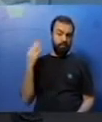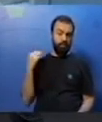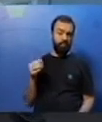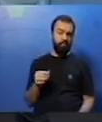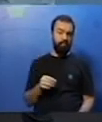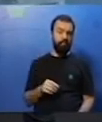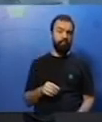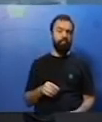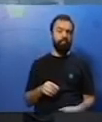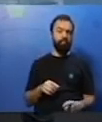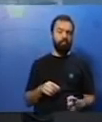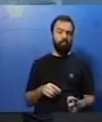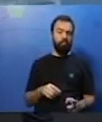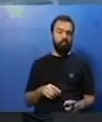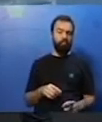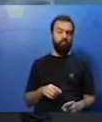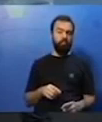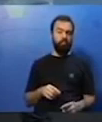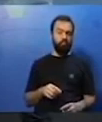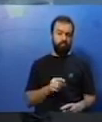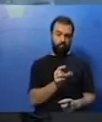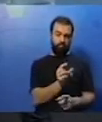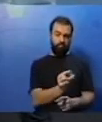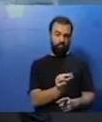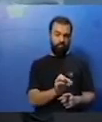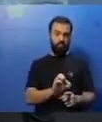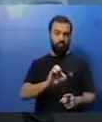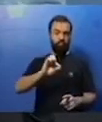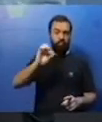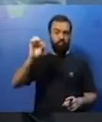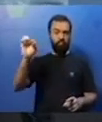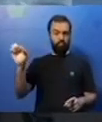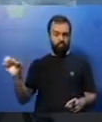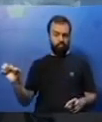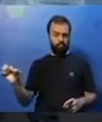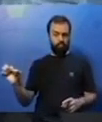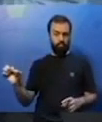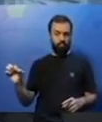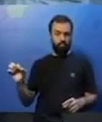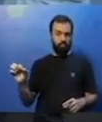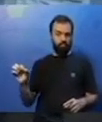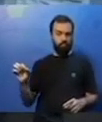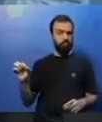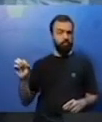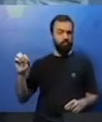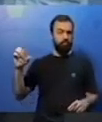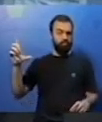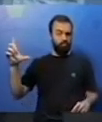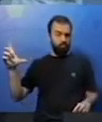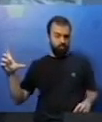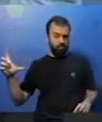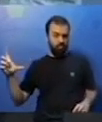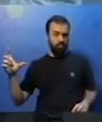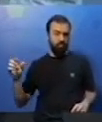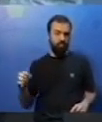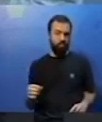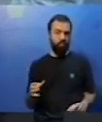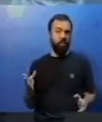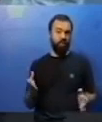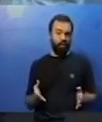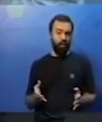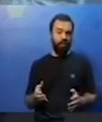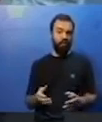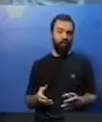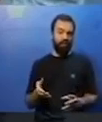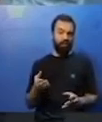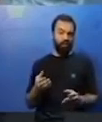a gente saía do menor e ia para o maior. Que a gente está fazendo